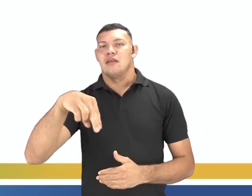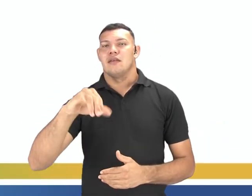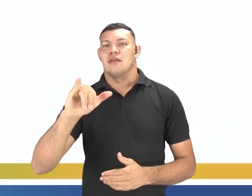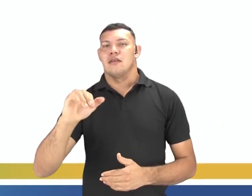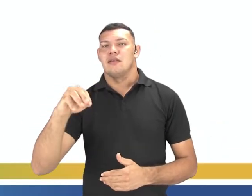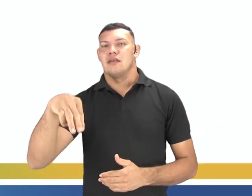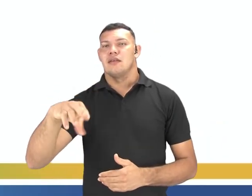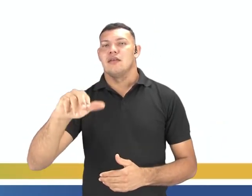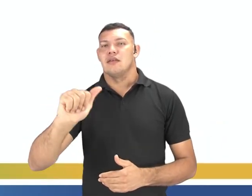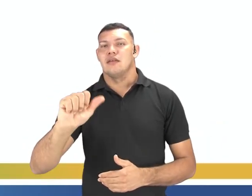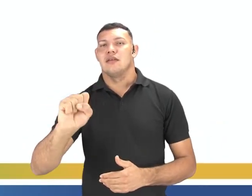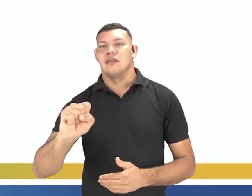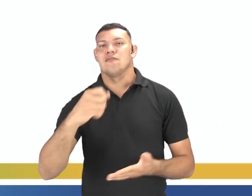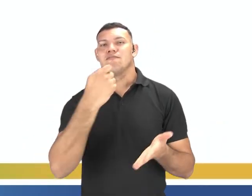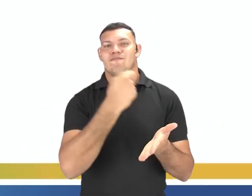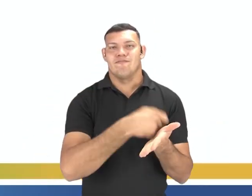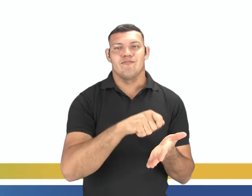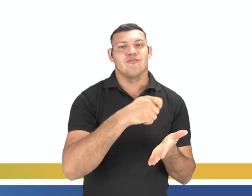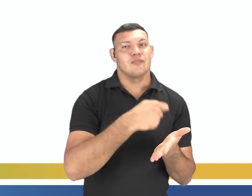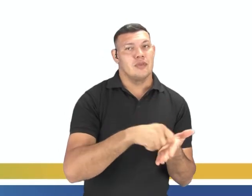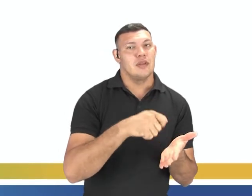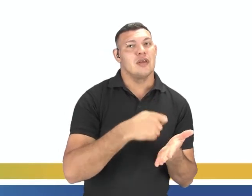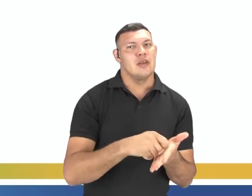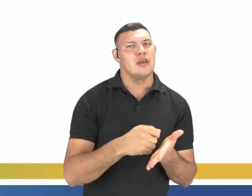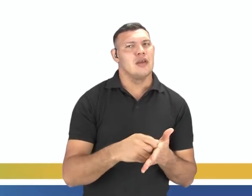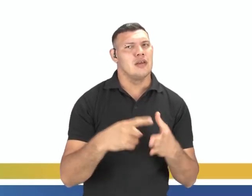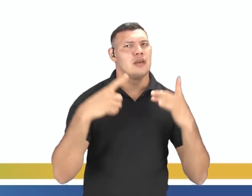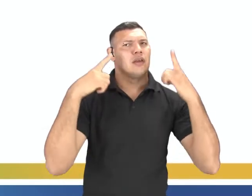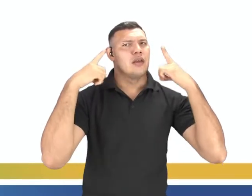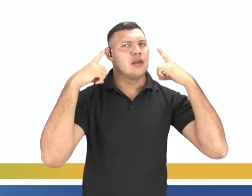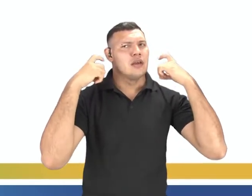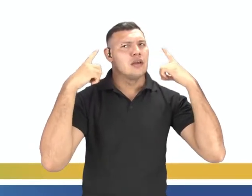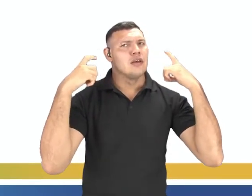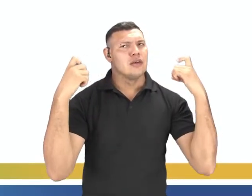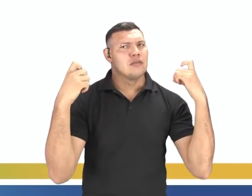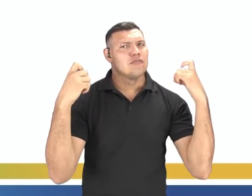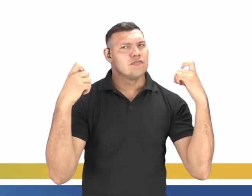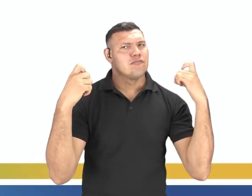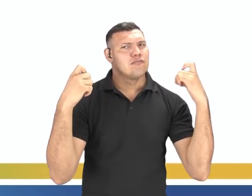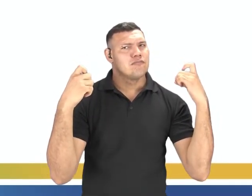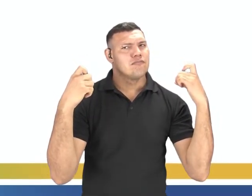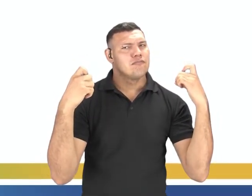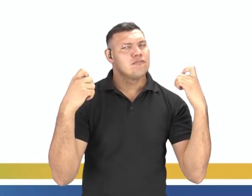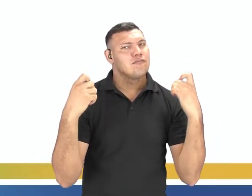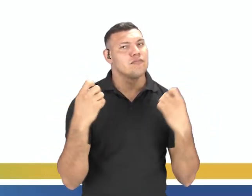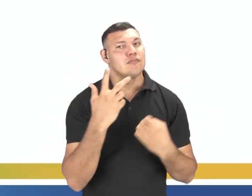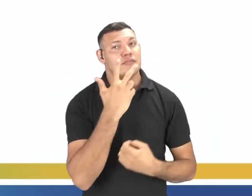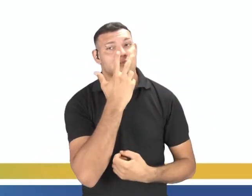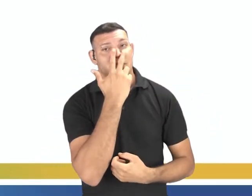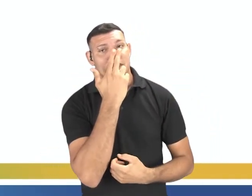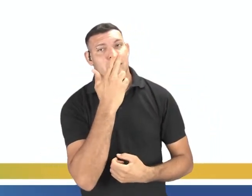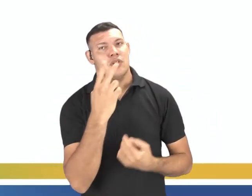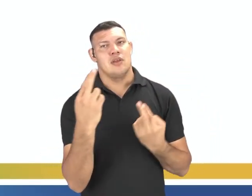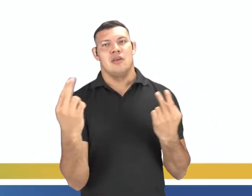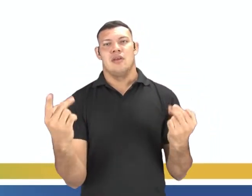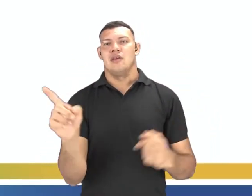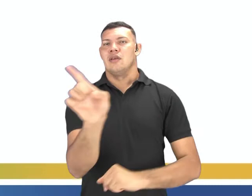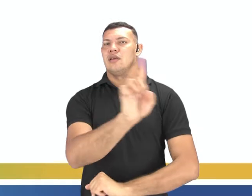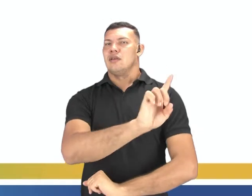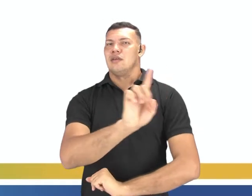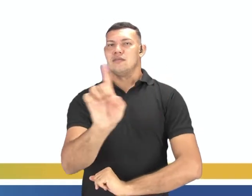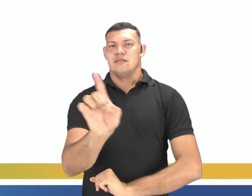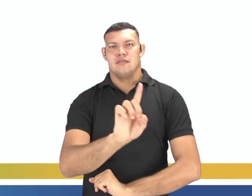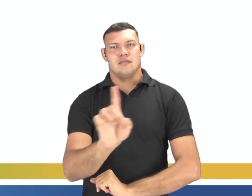têm grafia e pronúncia parecida, não igual, como nós vimos nas homônimas